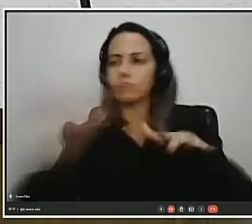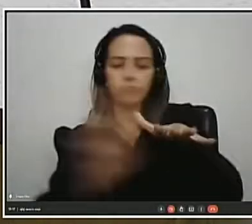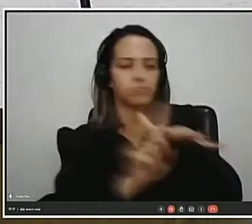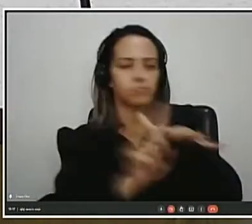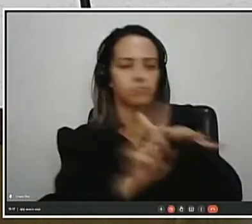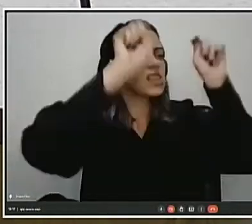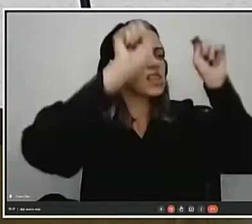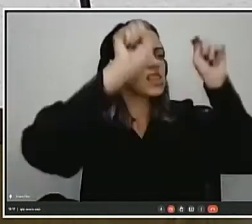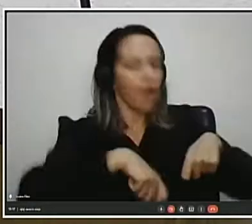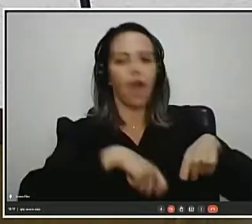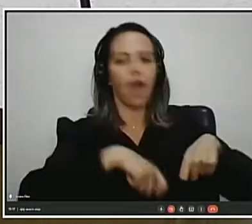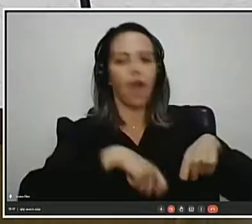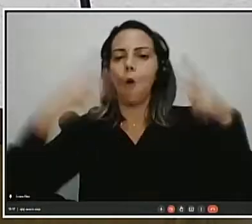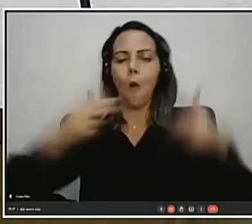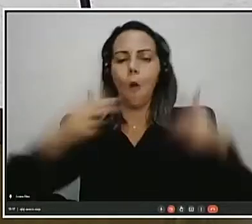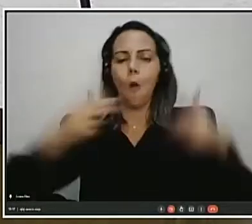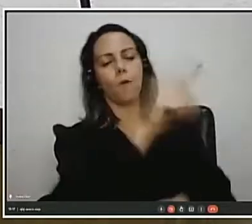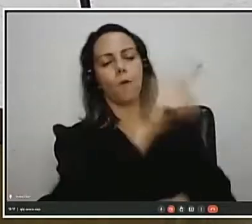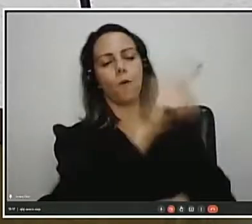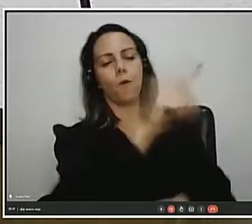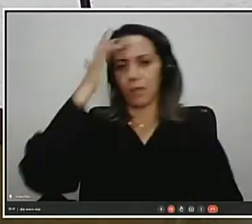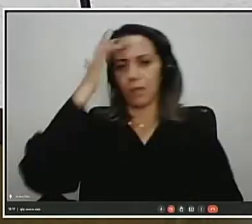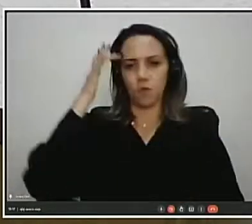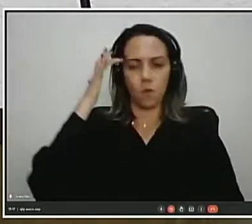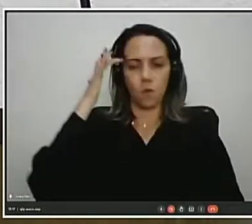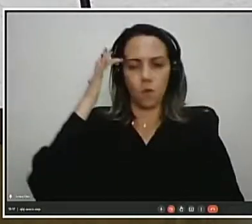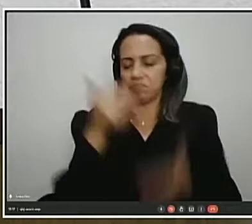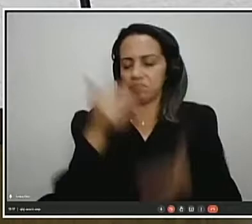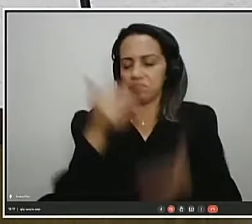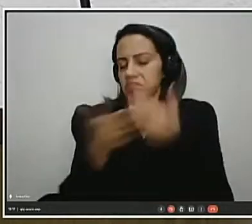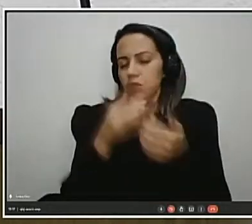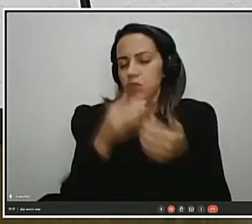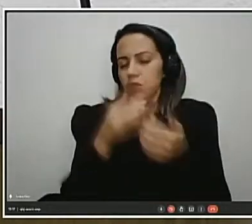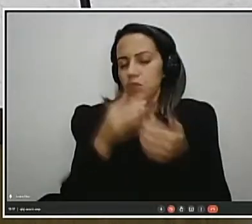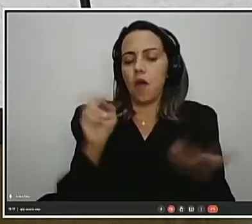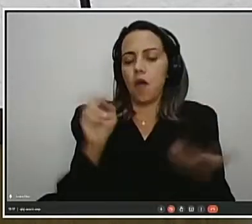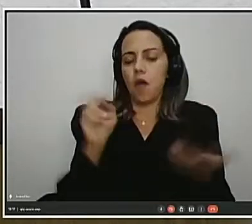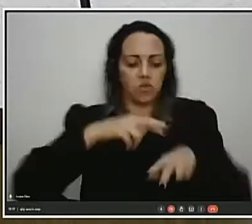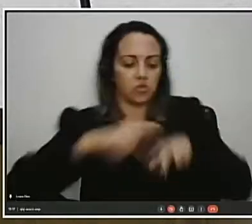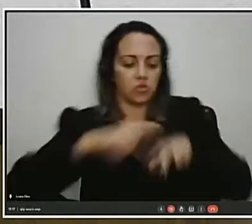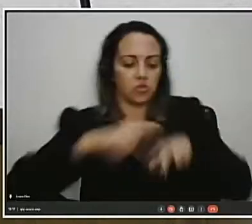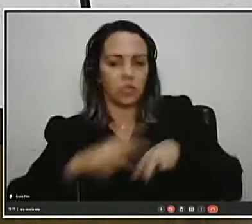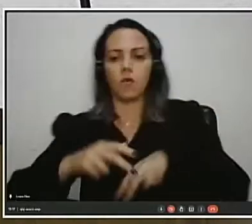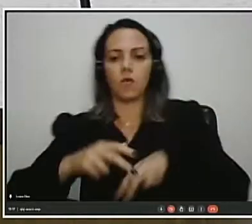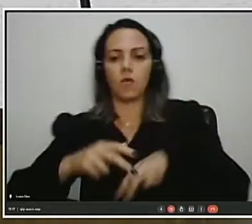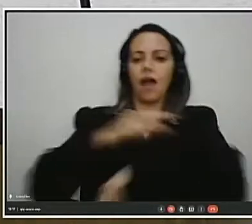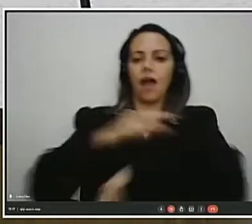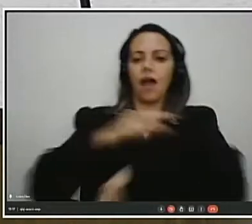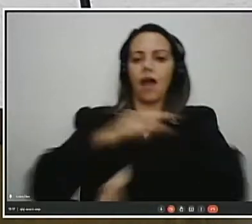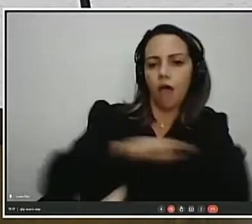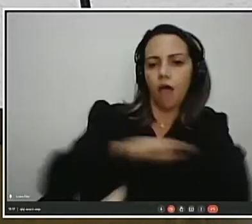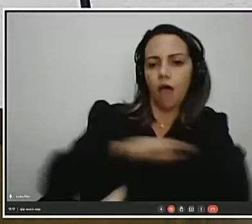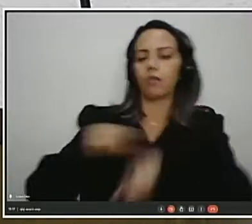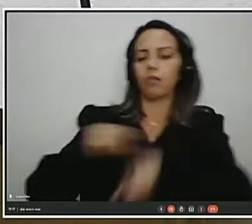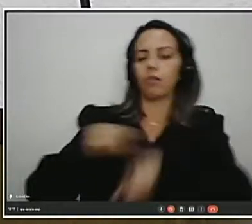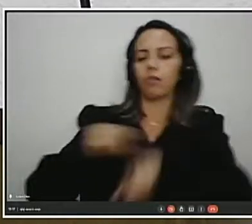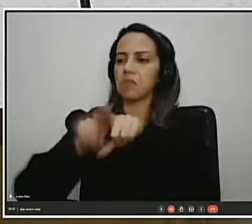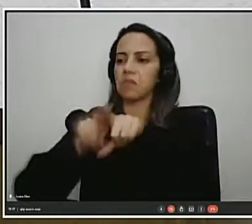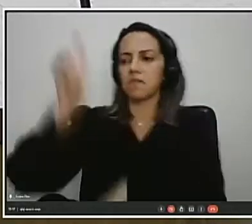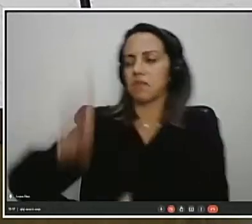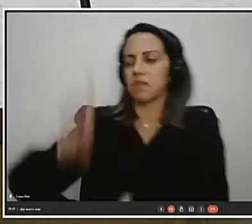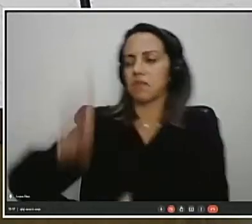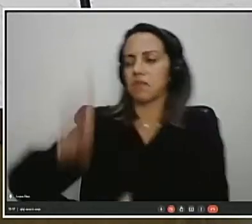as pessoas, independente de sua condição social, gênero, raça, etnia ou deficiência.